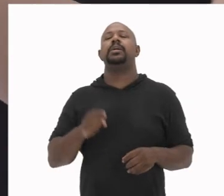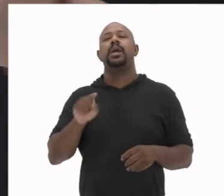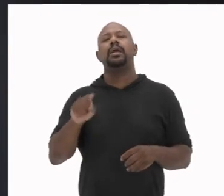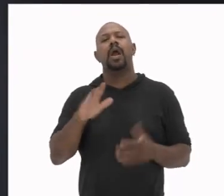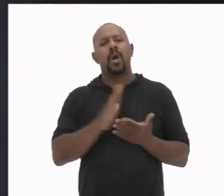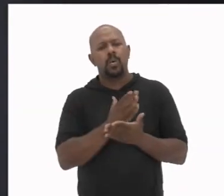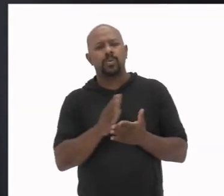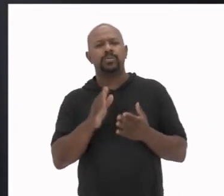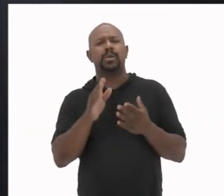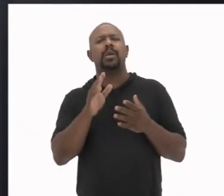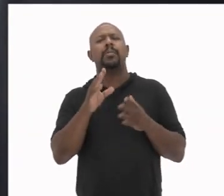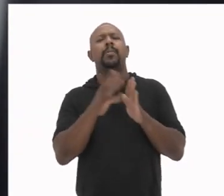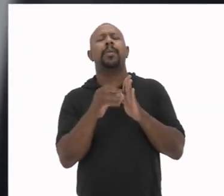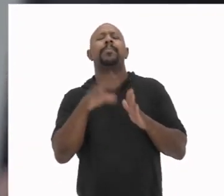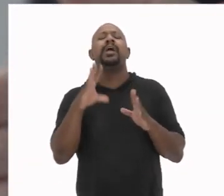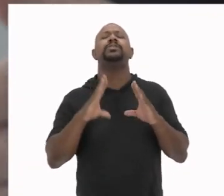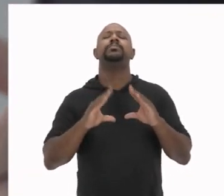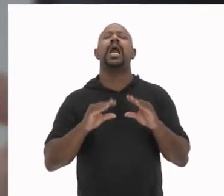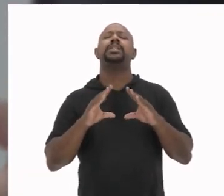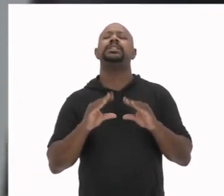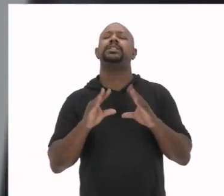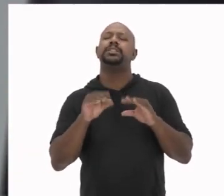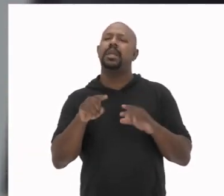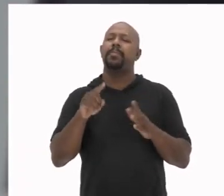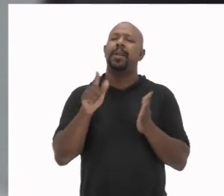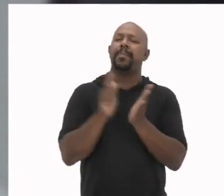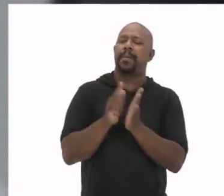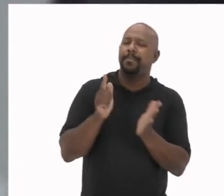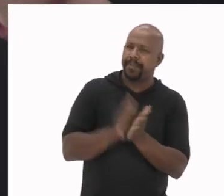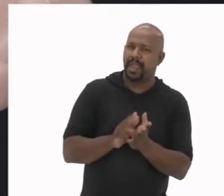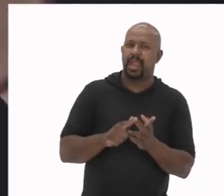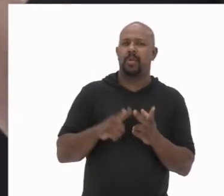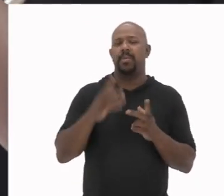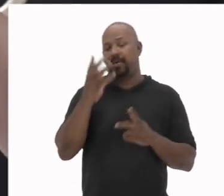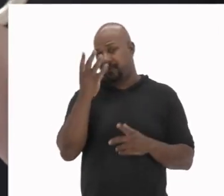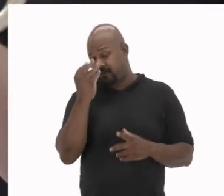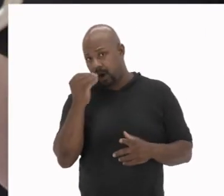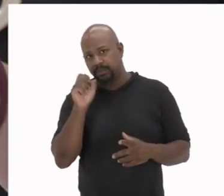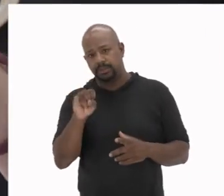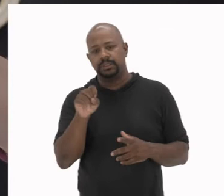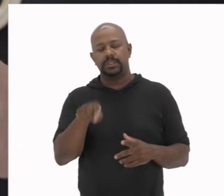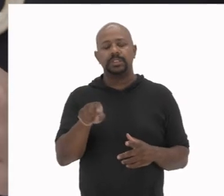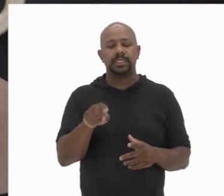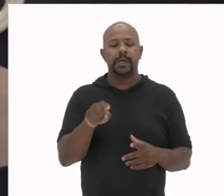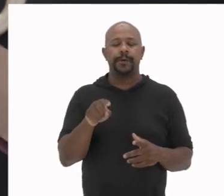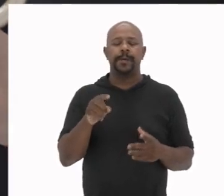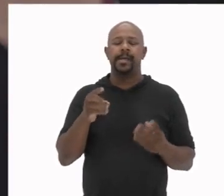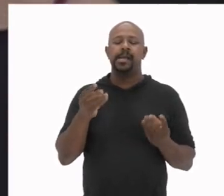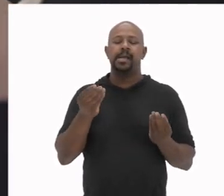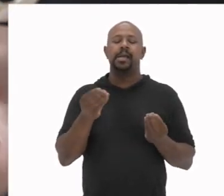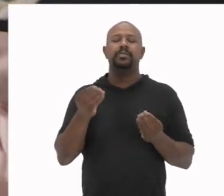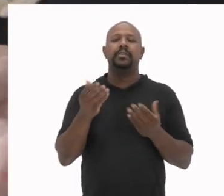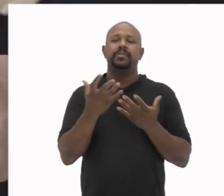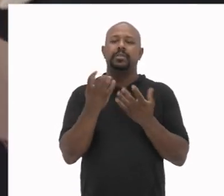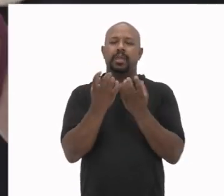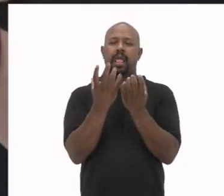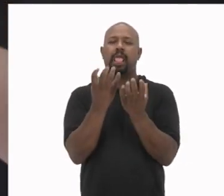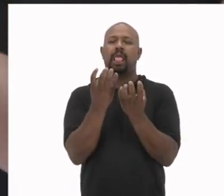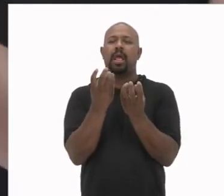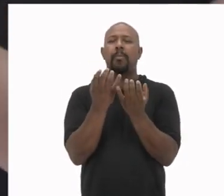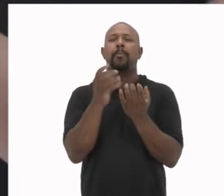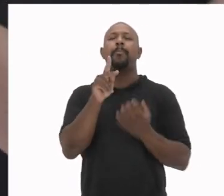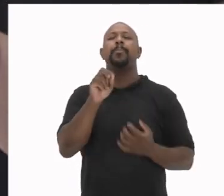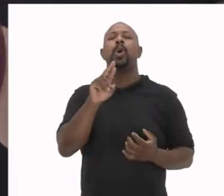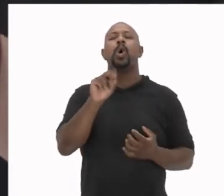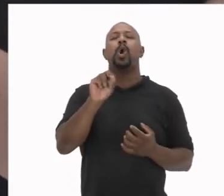dura. E aqui tem alguns modelos de trincha mais macia, que geralmente é para papel, para fotografia, se não tiver